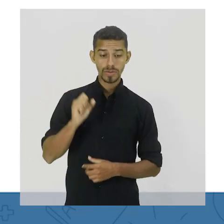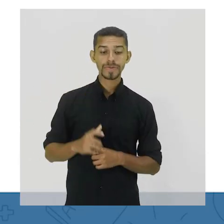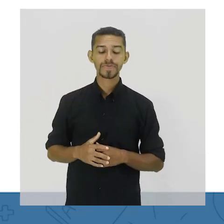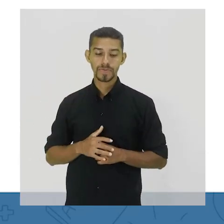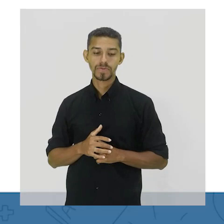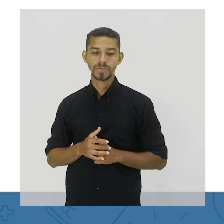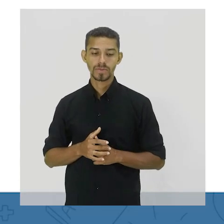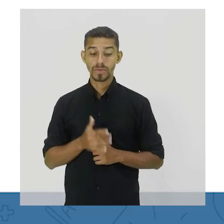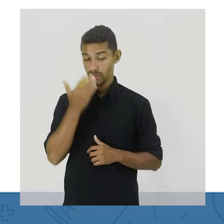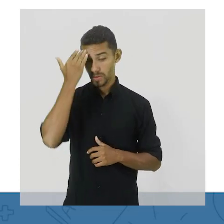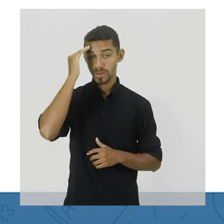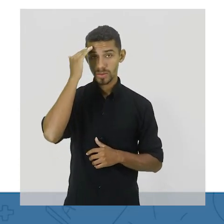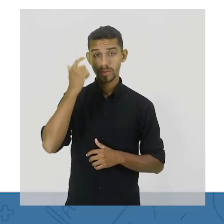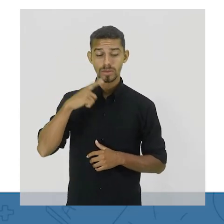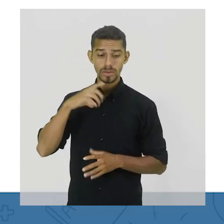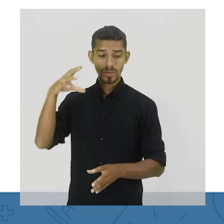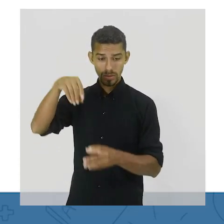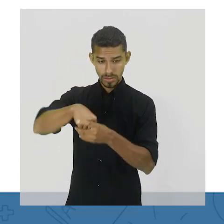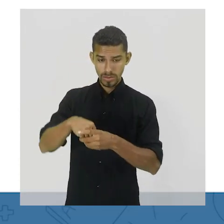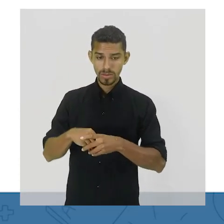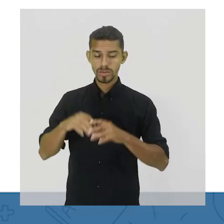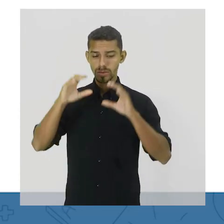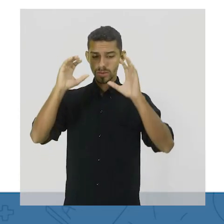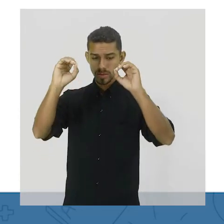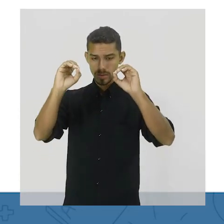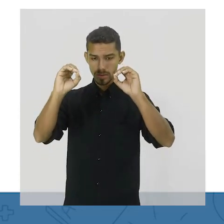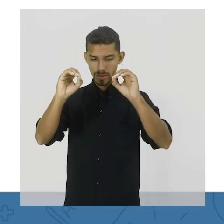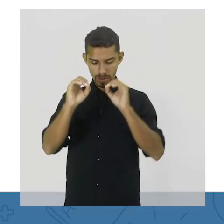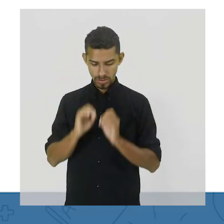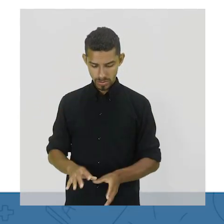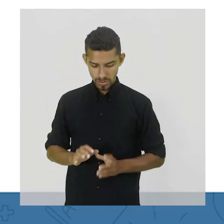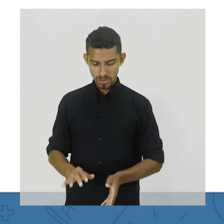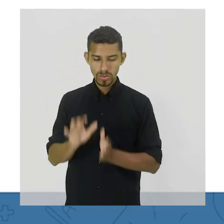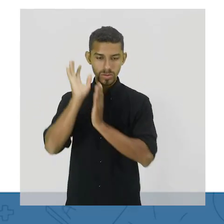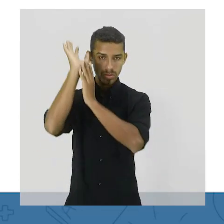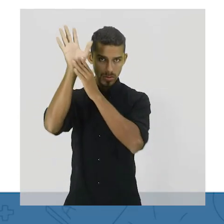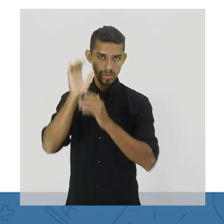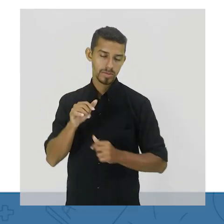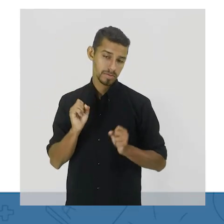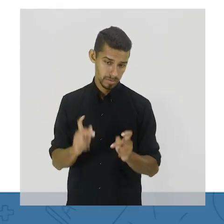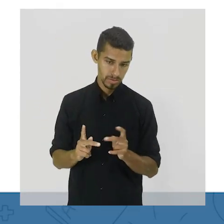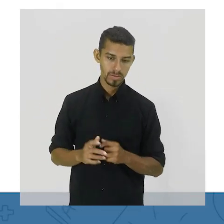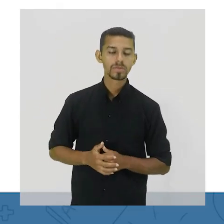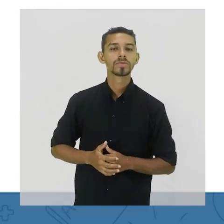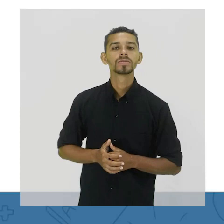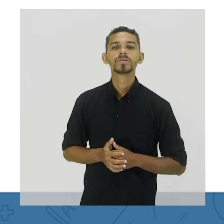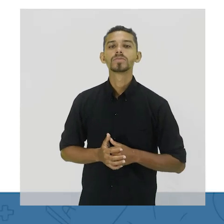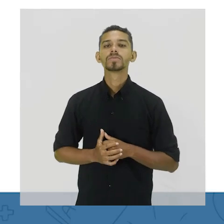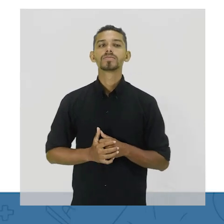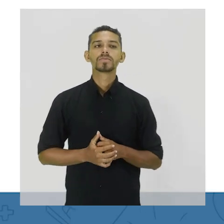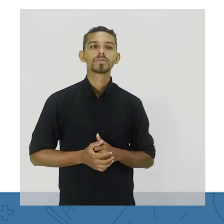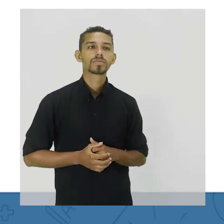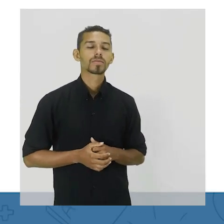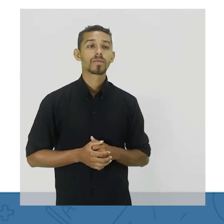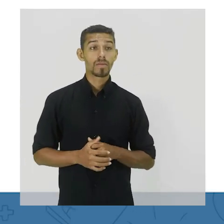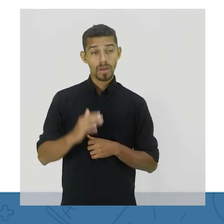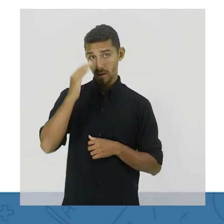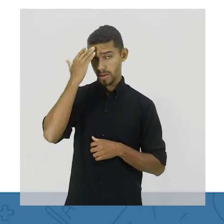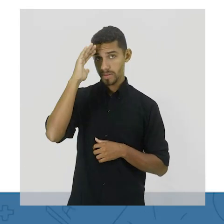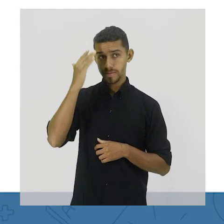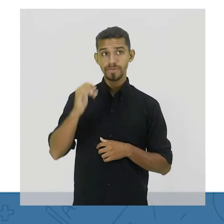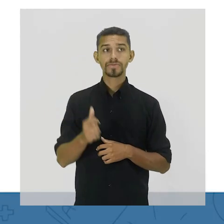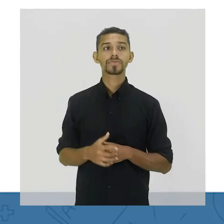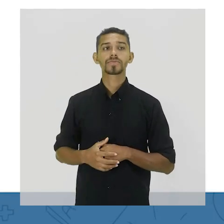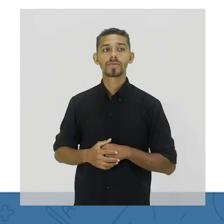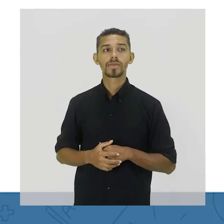entendam aqui, você tem um cubo, tendo 8 bolas aqui de basquete. Beleza? Como está a figura aí. Eu coloquei aqui só para a gente ter uma ideia.